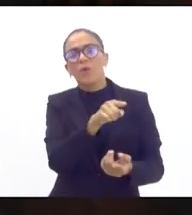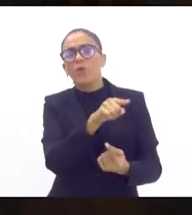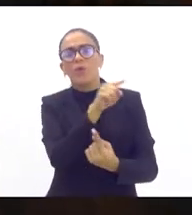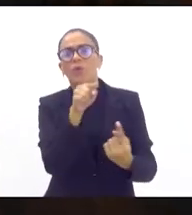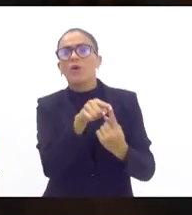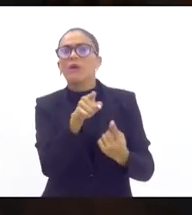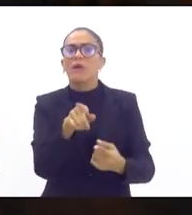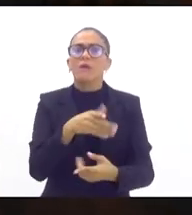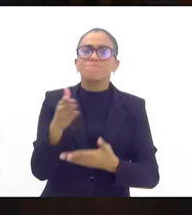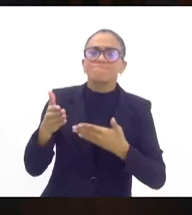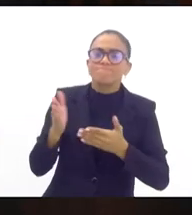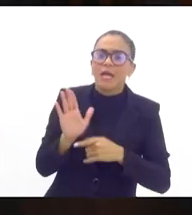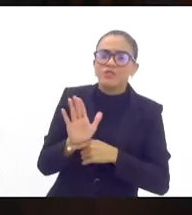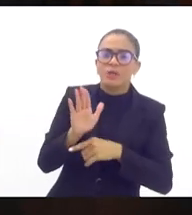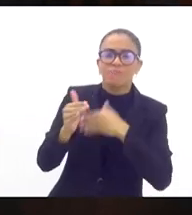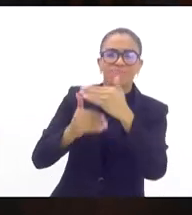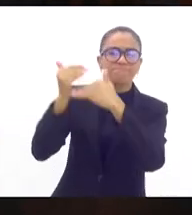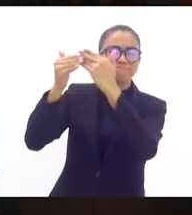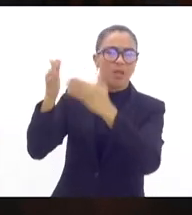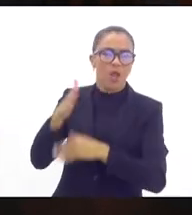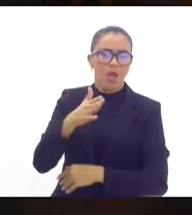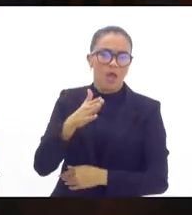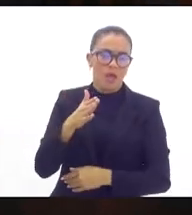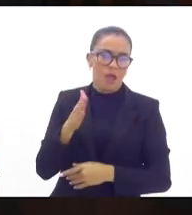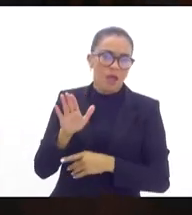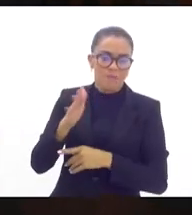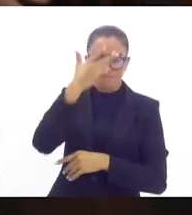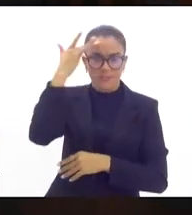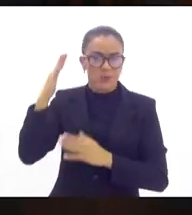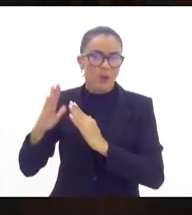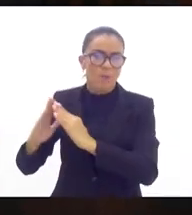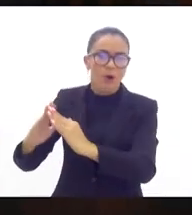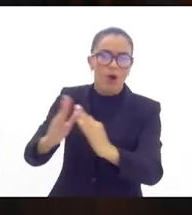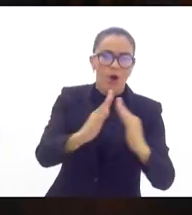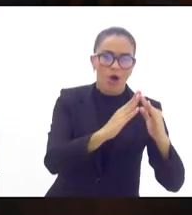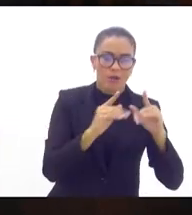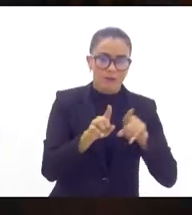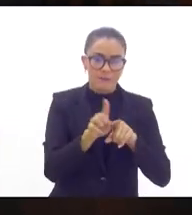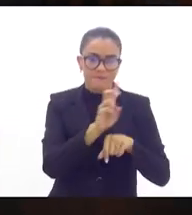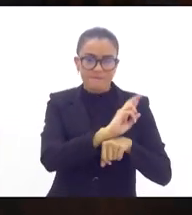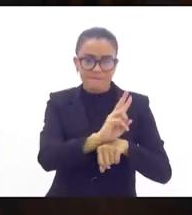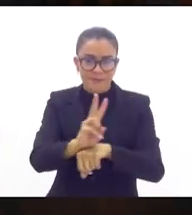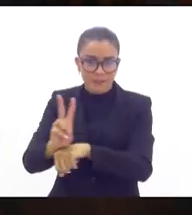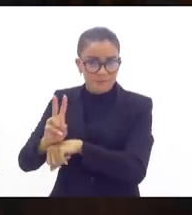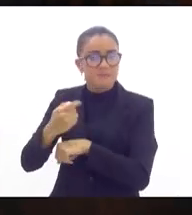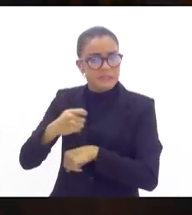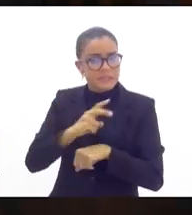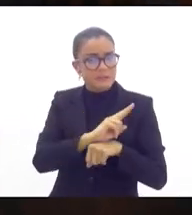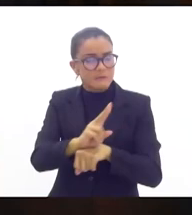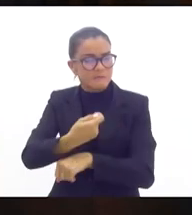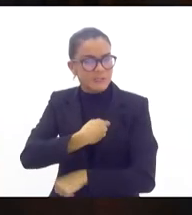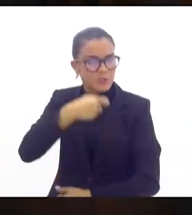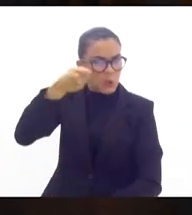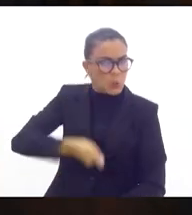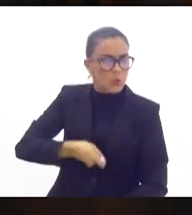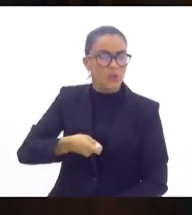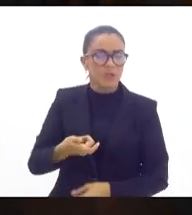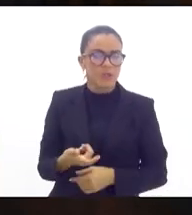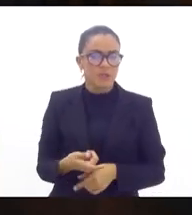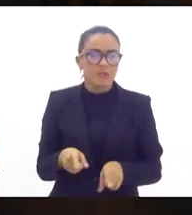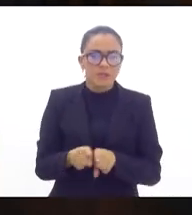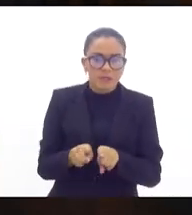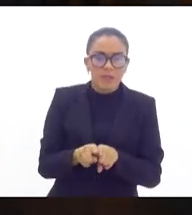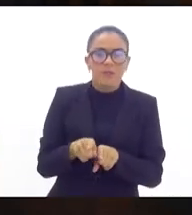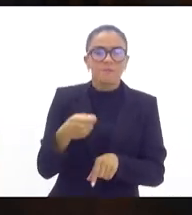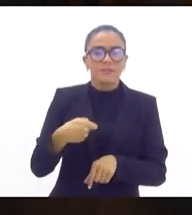estão fazendo para melhorar a condição dos moradores daquela região ali numa parte fiscalização porque tem que ser uma fiscalização mais dura tem que ser tem